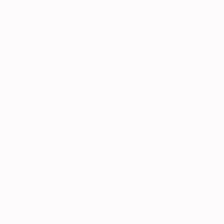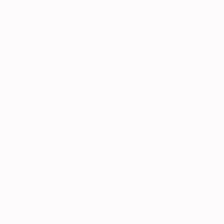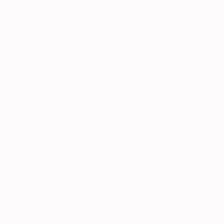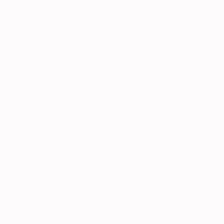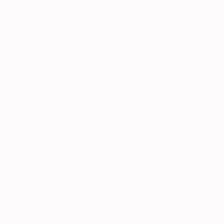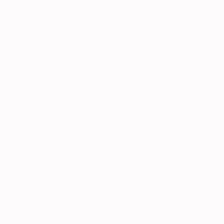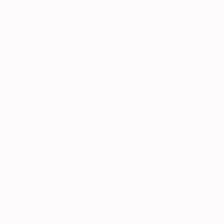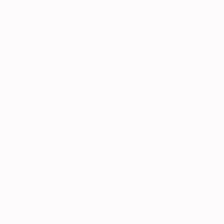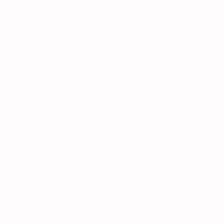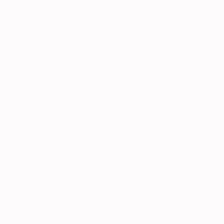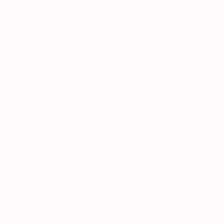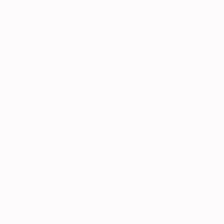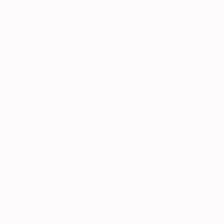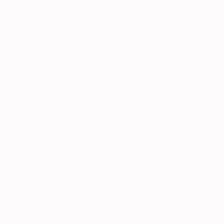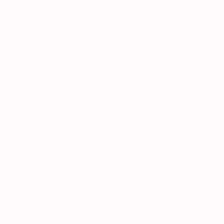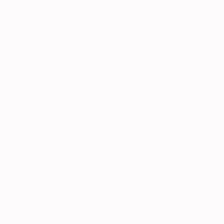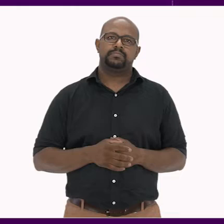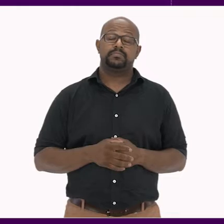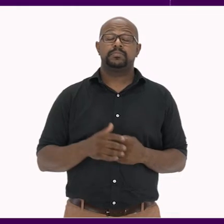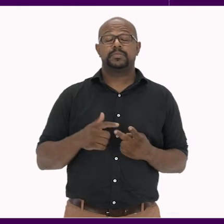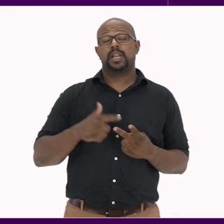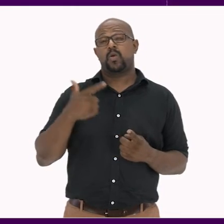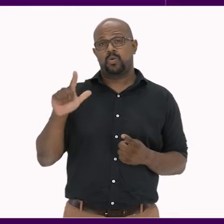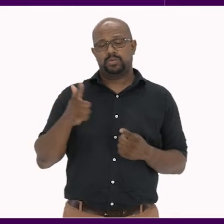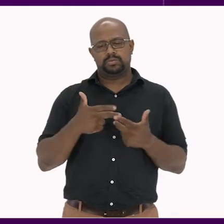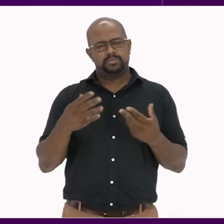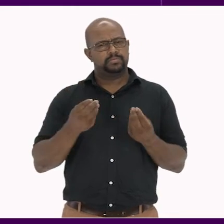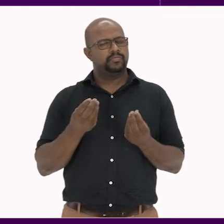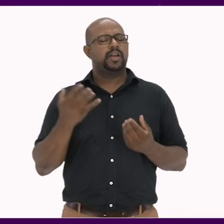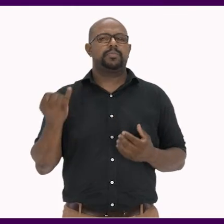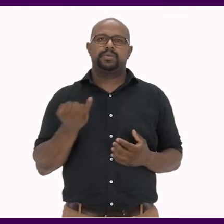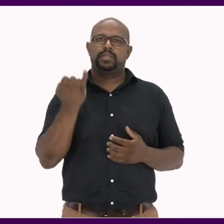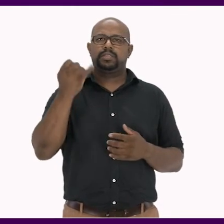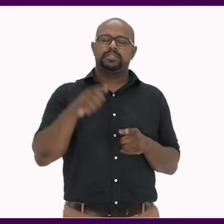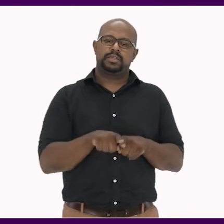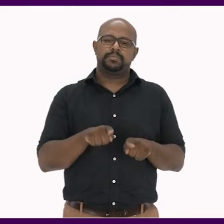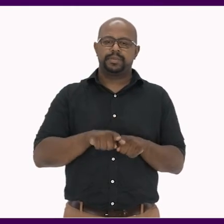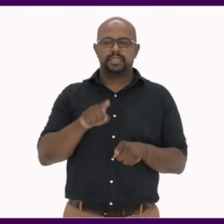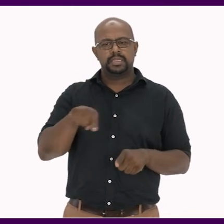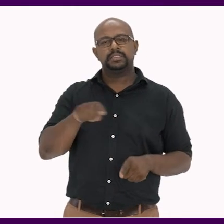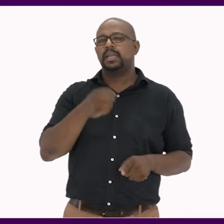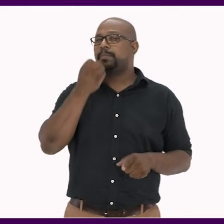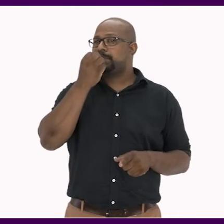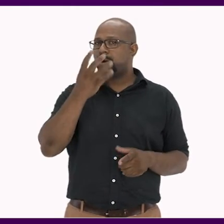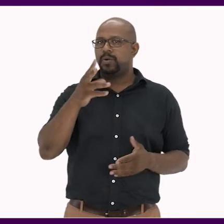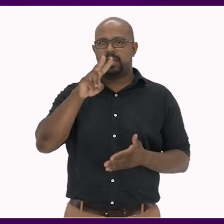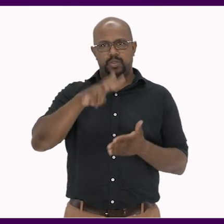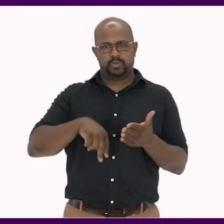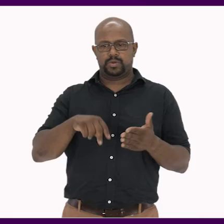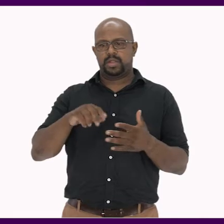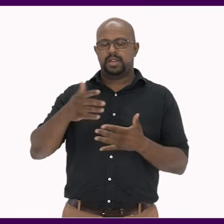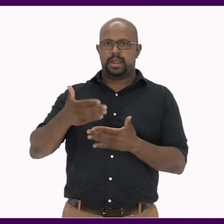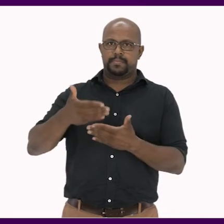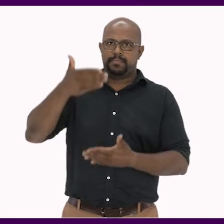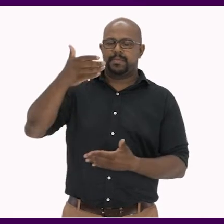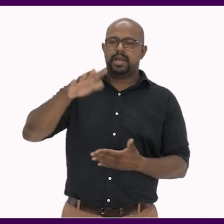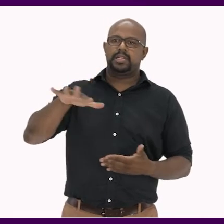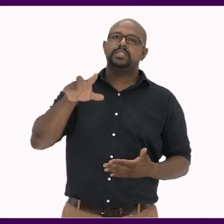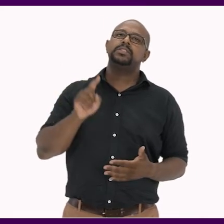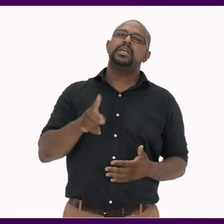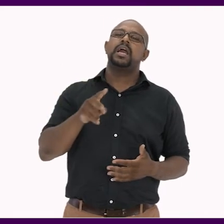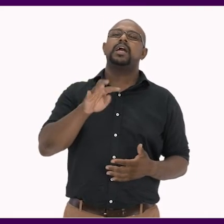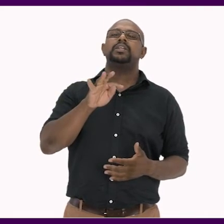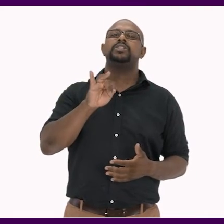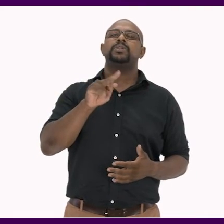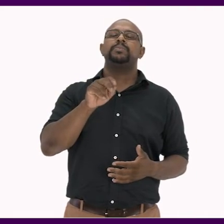amarelo, laranja, vermelho, azul e verde. Outros fatores são muito importantes também nessa boa leitura na parede, né? Que é